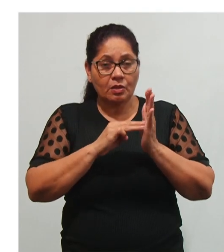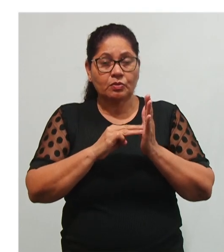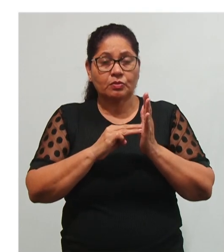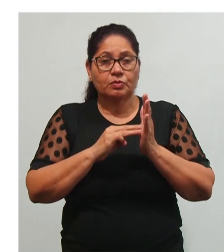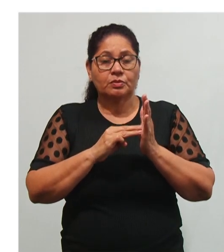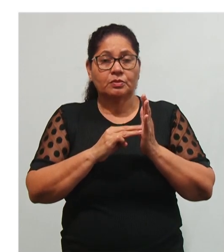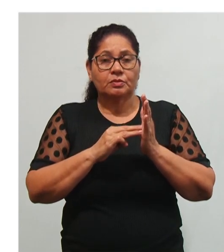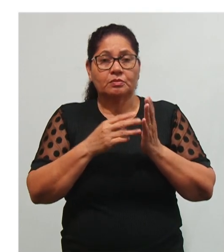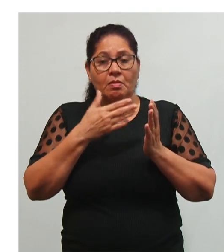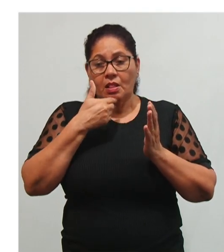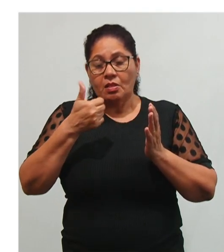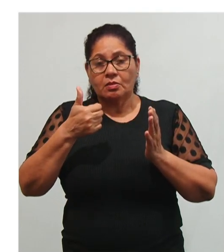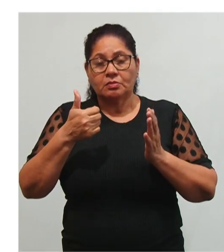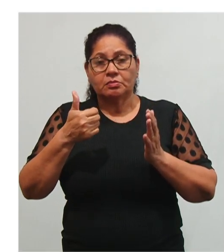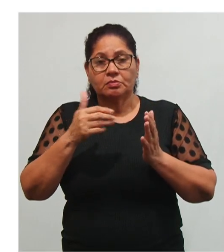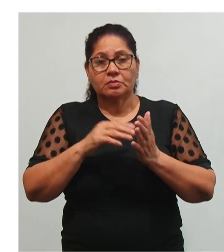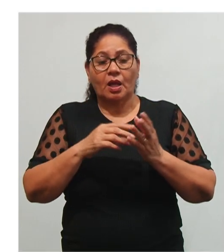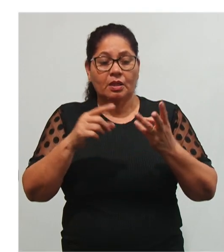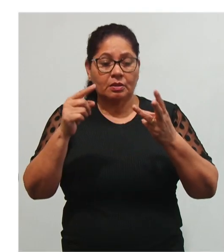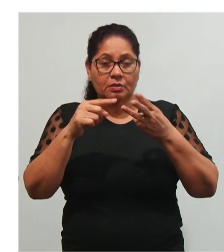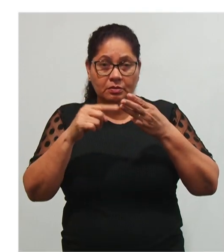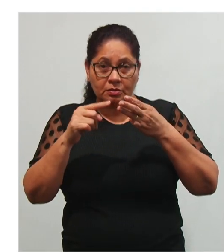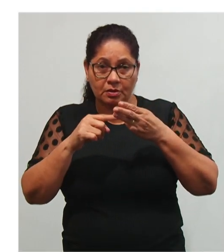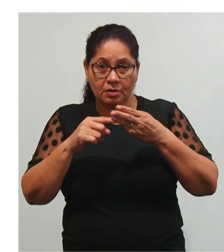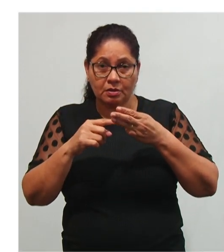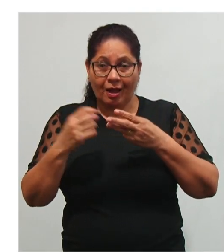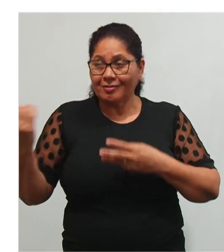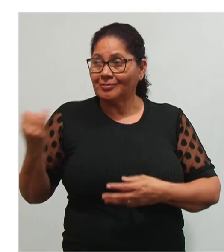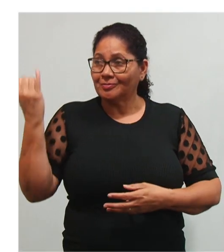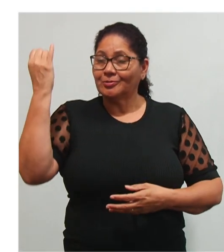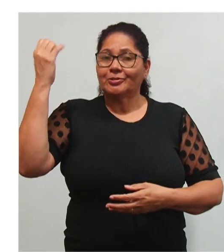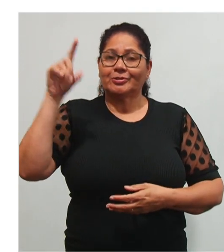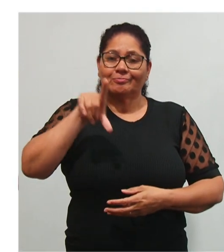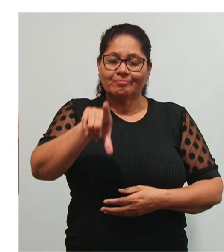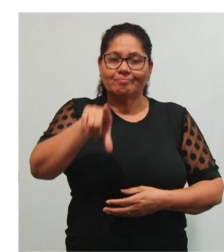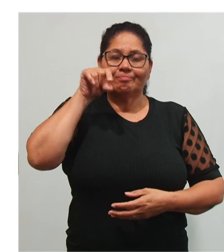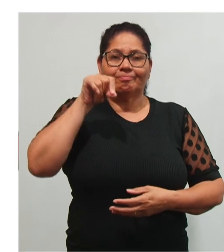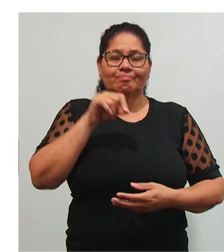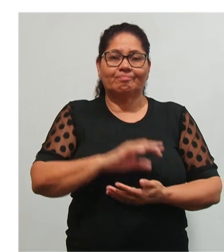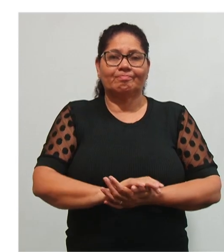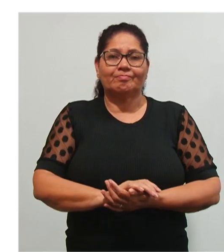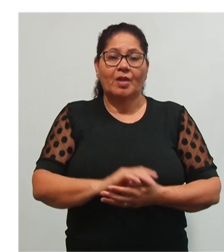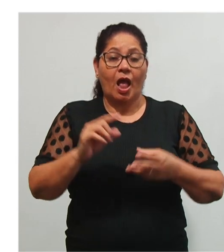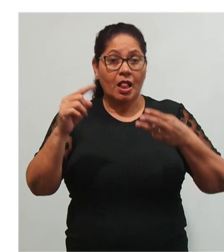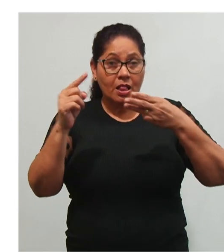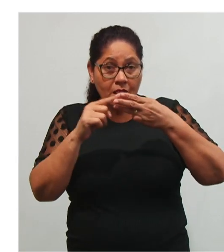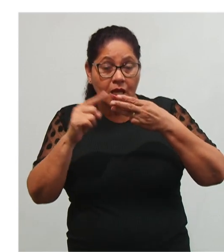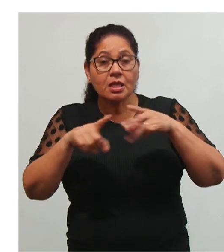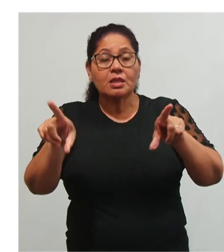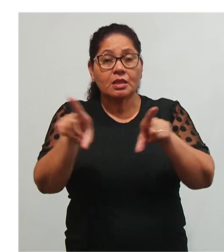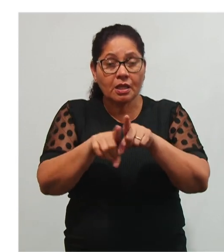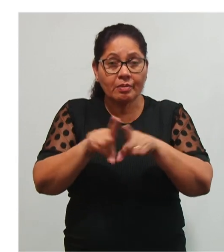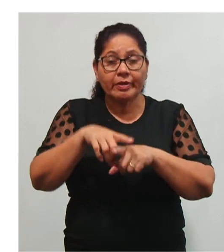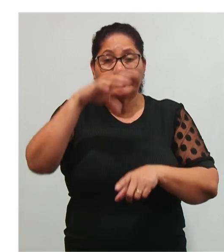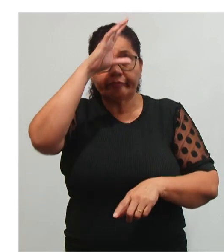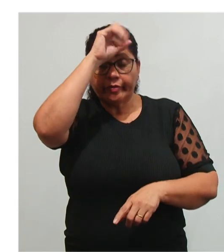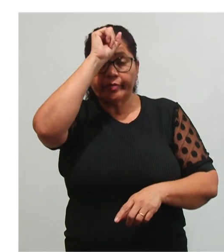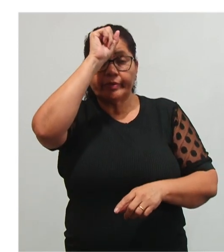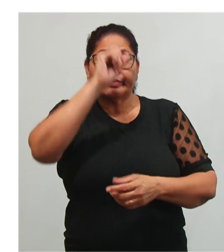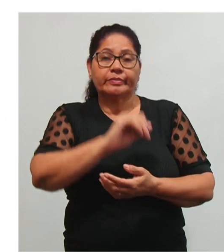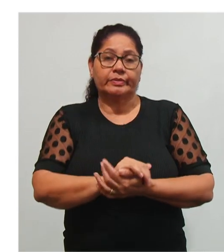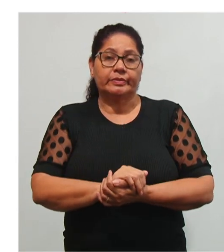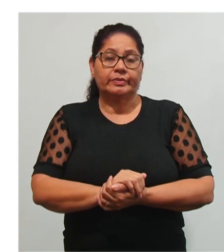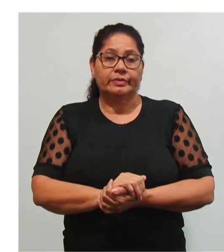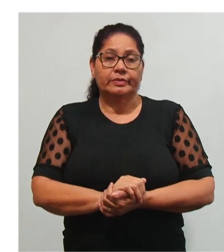métodos ágeis. E na unidade 3, priorização e seleção. E é na unidade 3 também que vamos